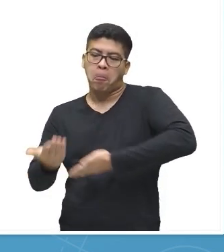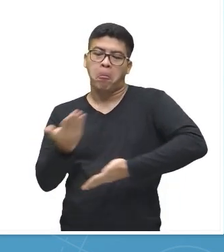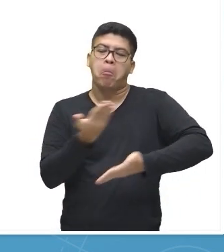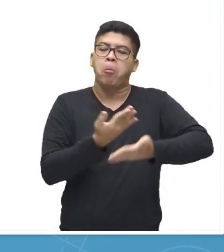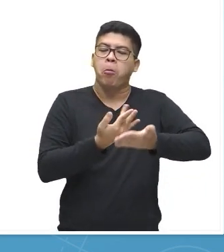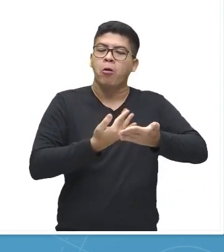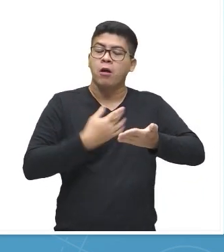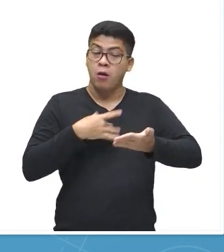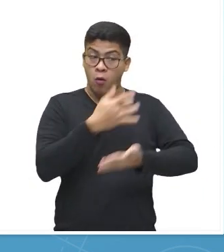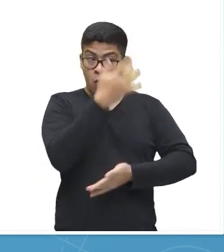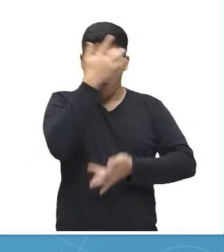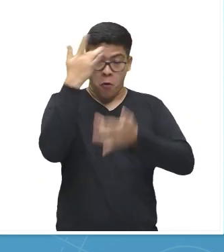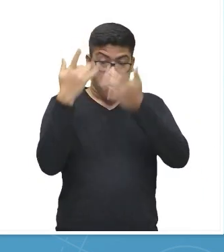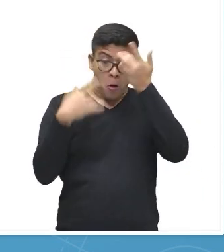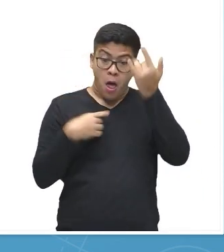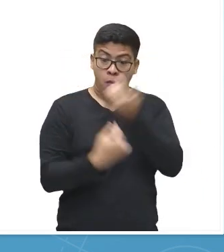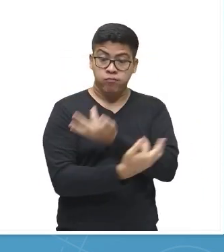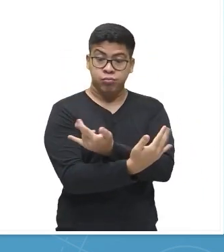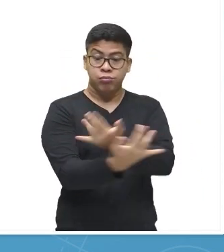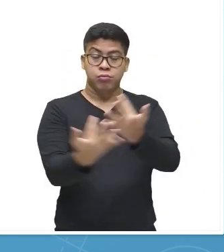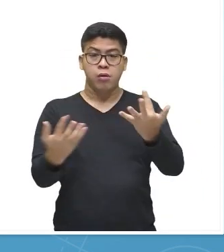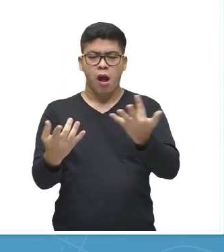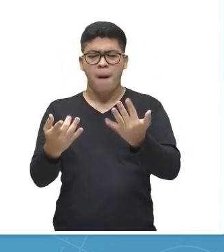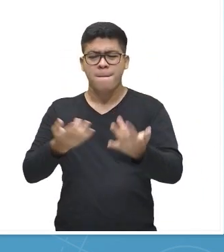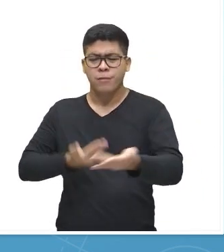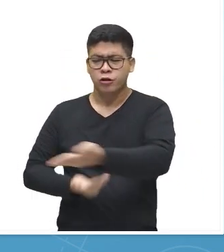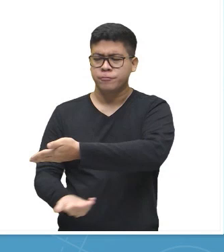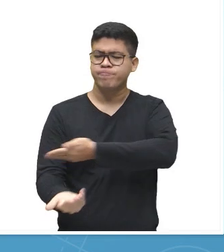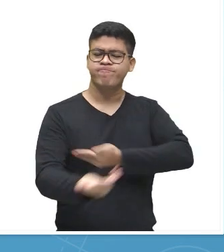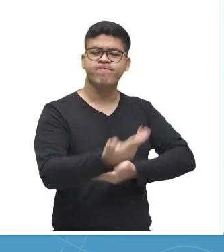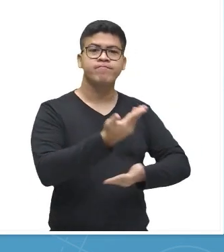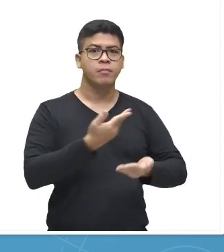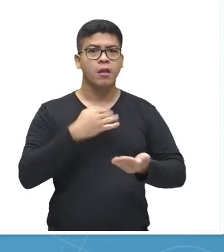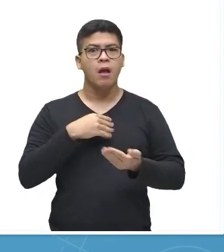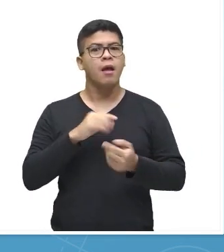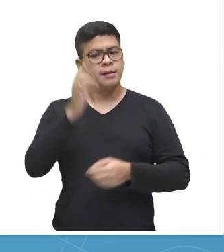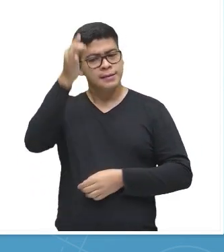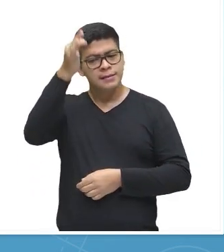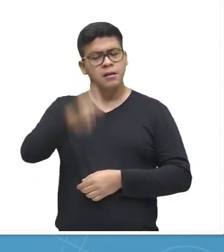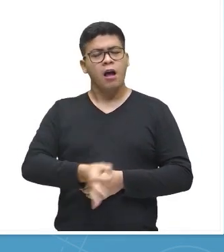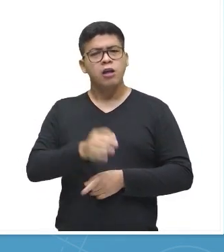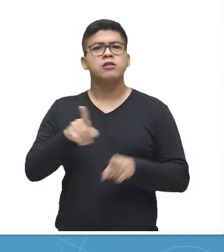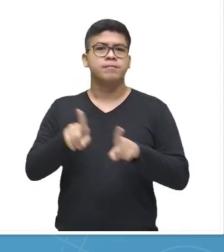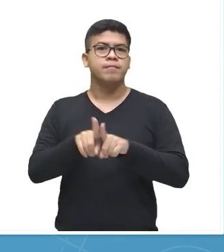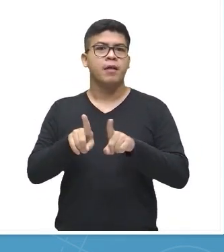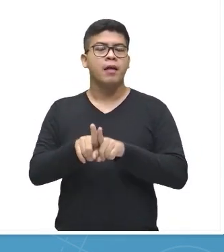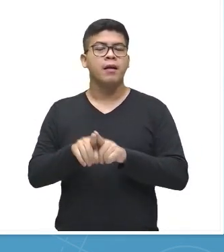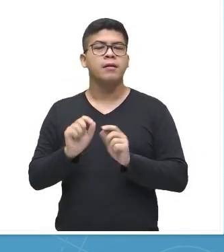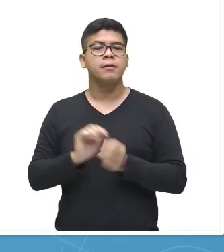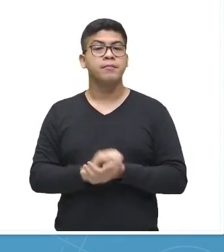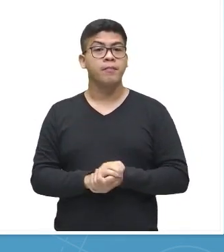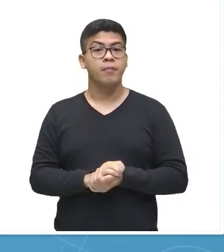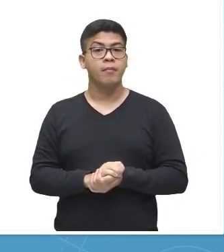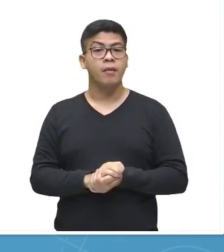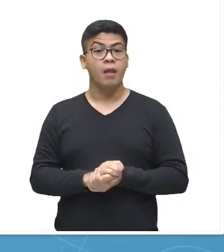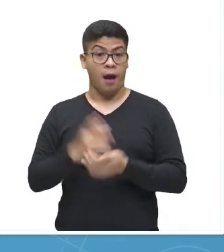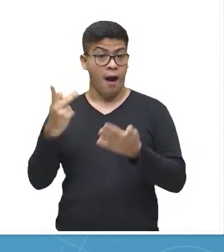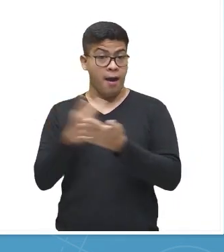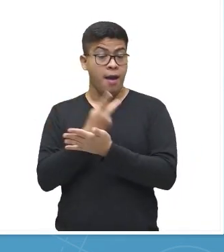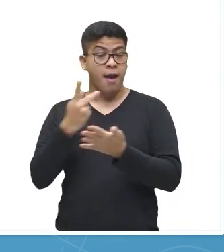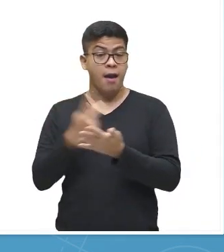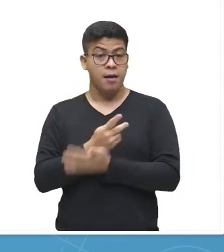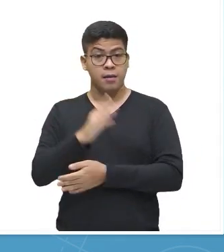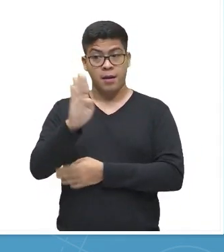coletividade. Certíssima também. Então, a questão que está incorreta é a